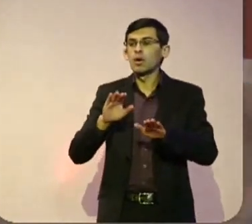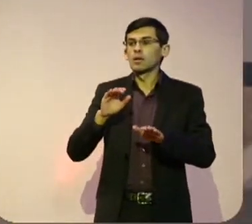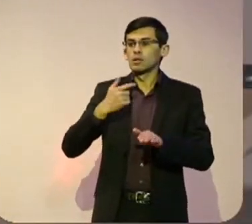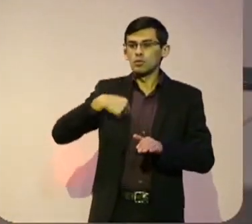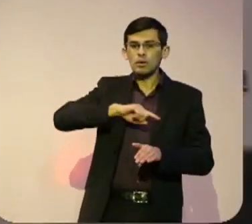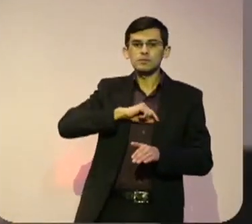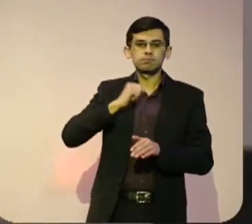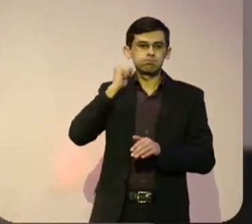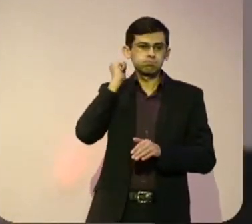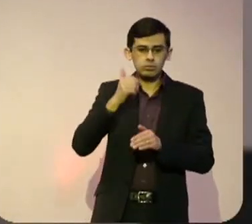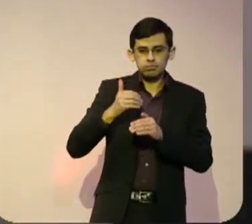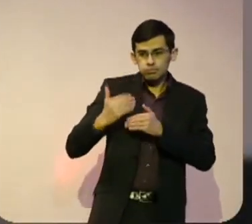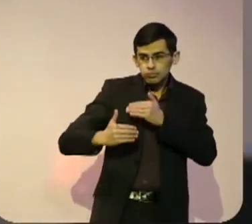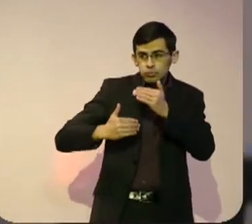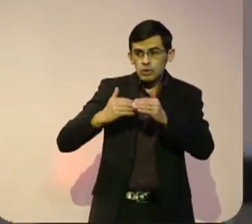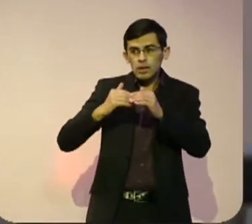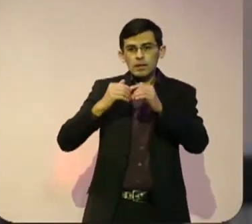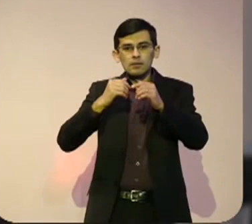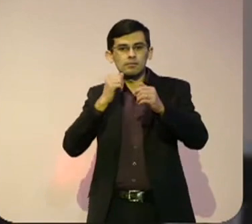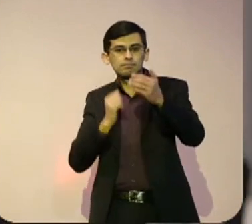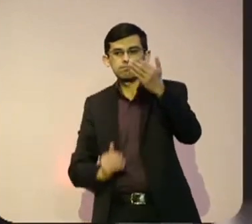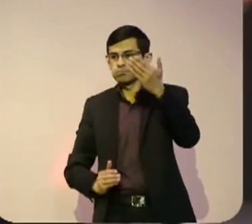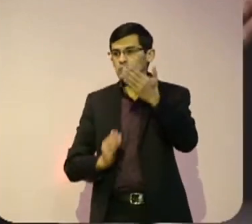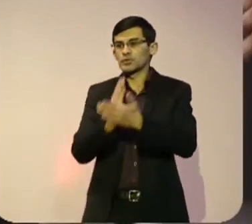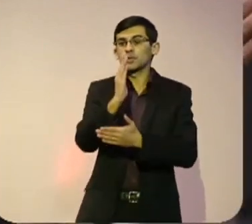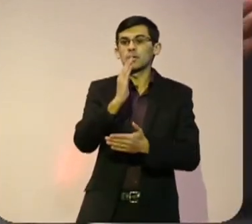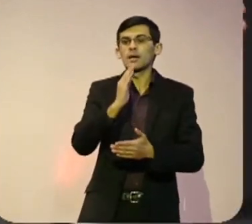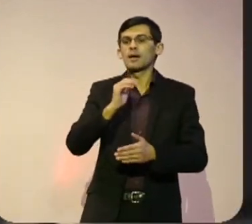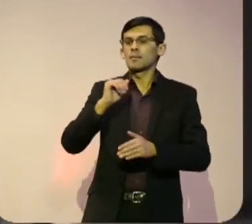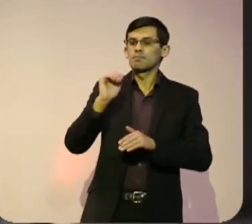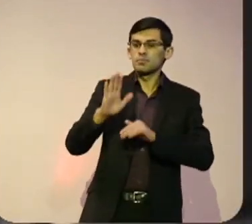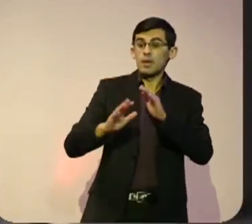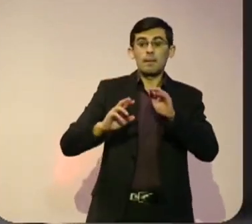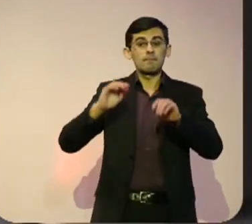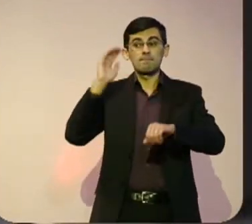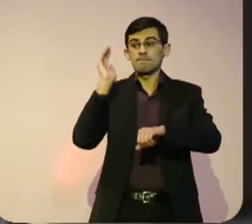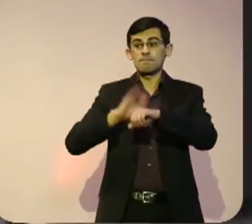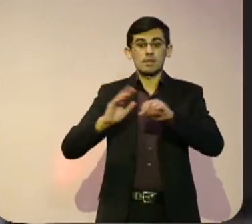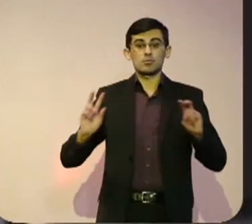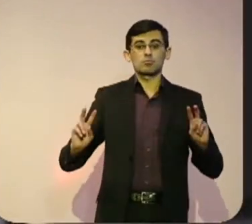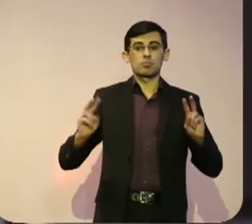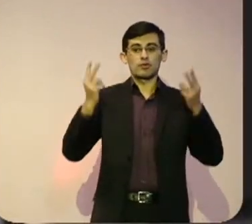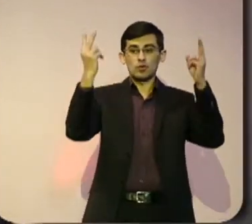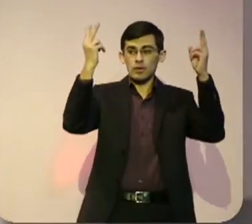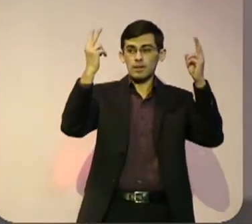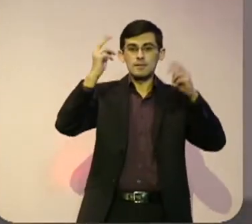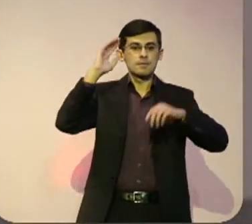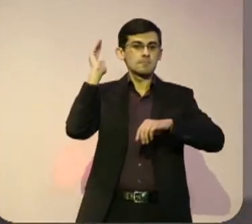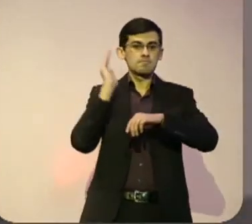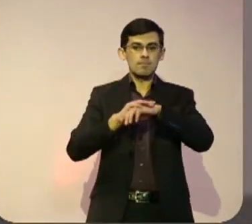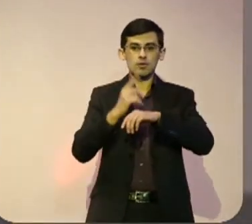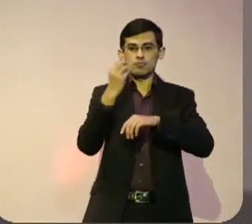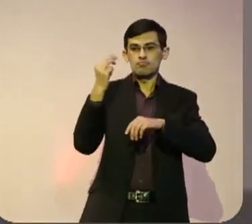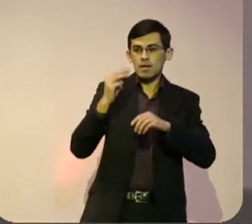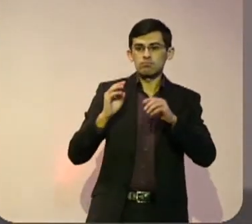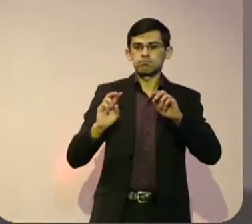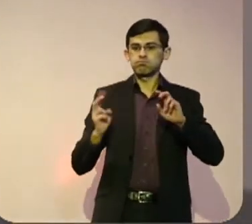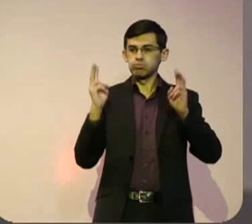quando a gente está prosseguindo rumo ao alvo, é mais um passo de vitória, é mais um metro percorrido.